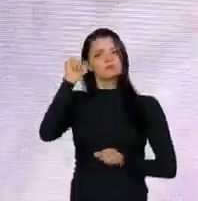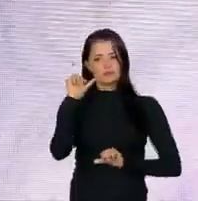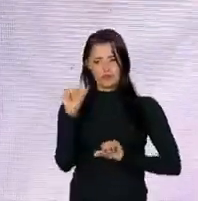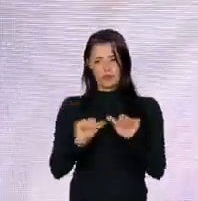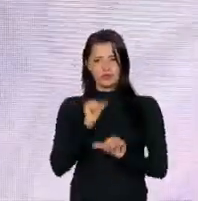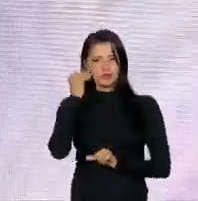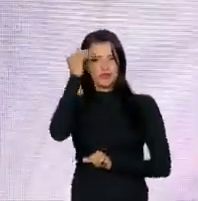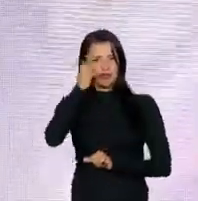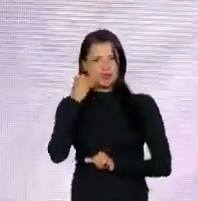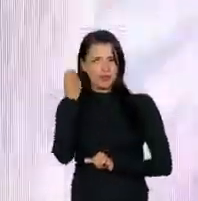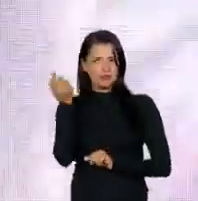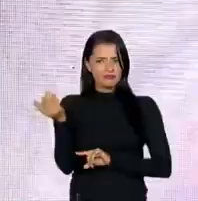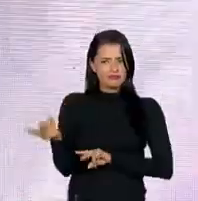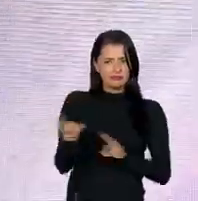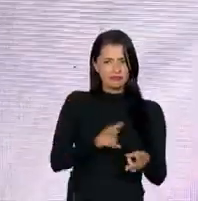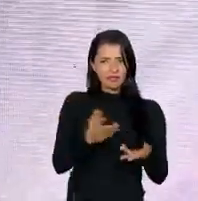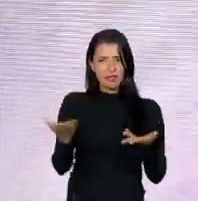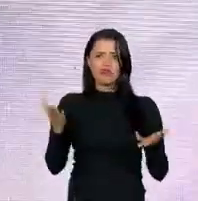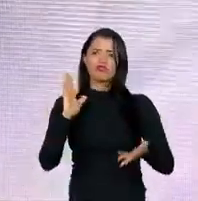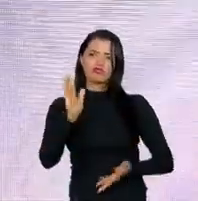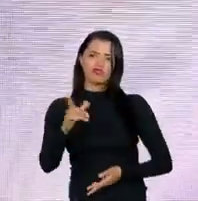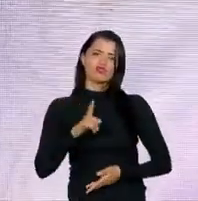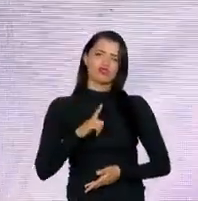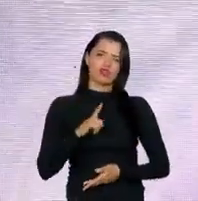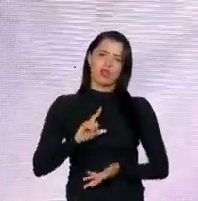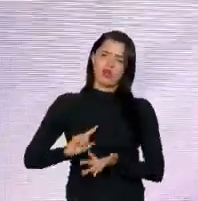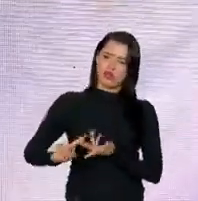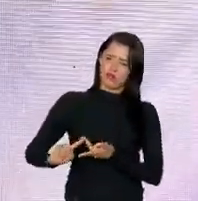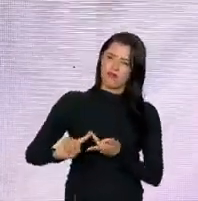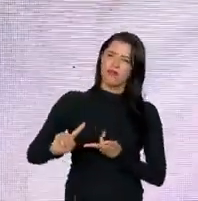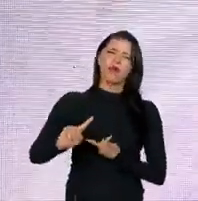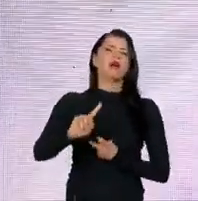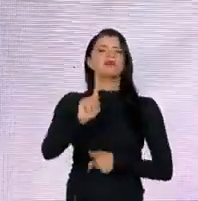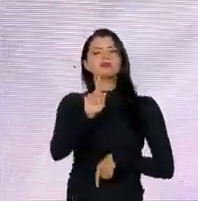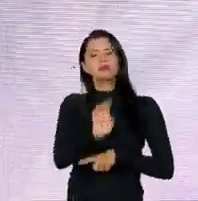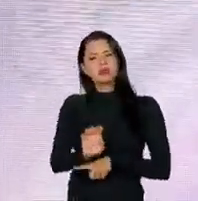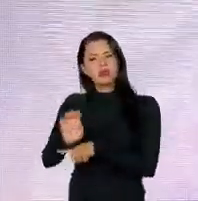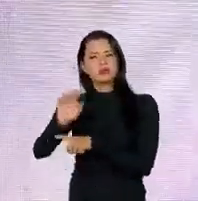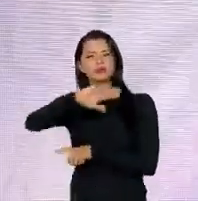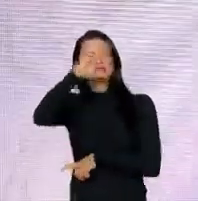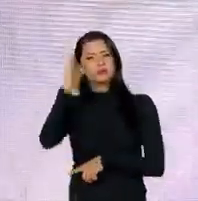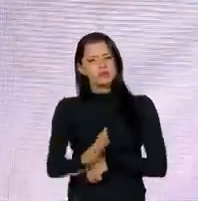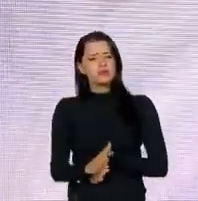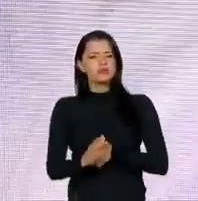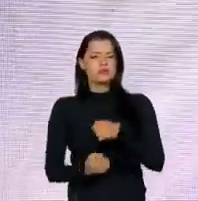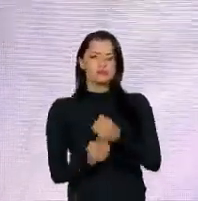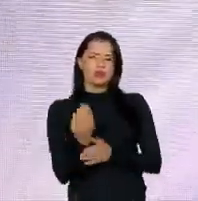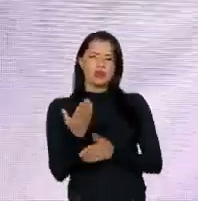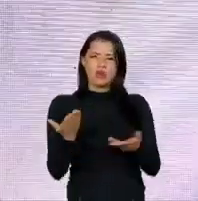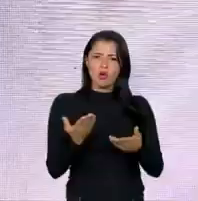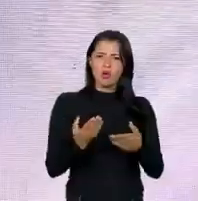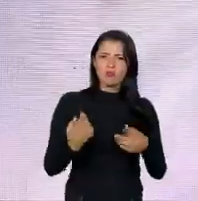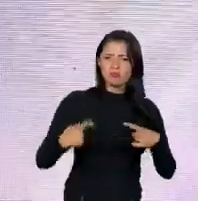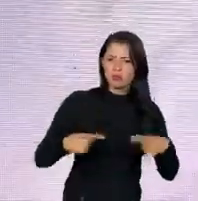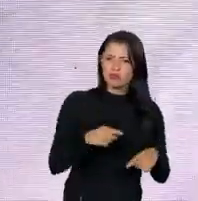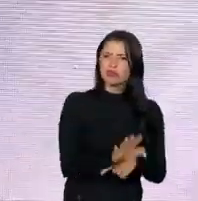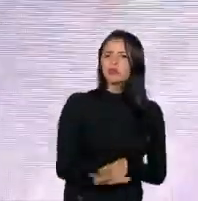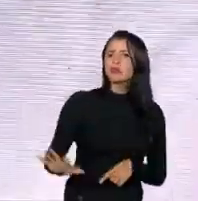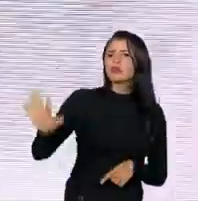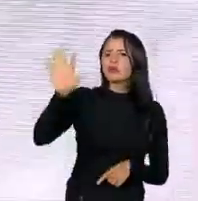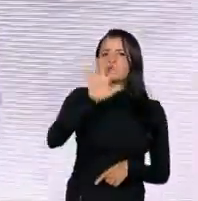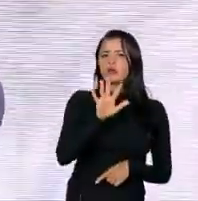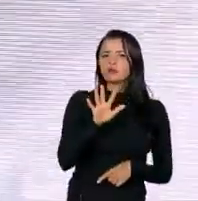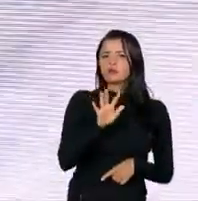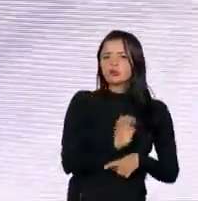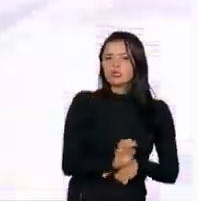essa experiência que já existe em vários estados do Brasil numa política nacional. Porque tem